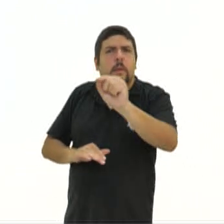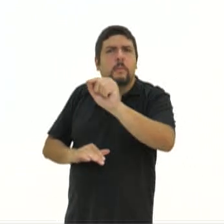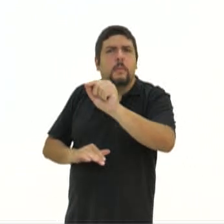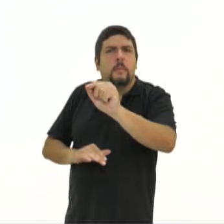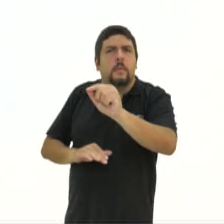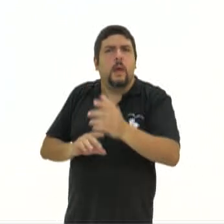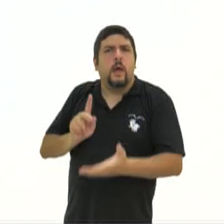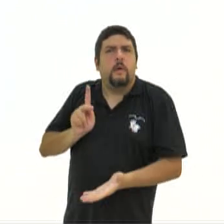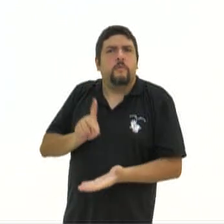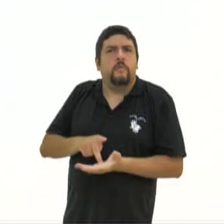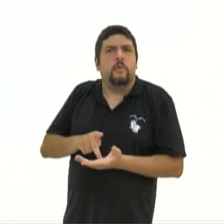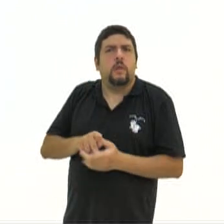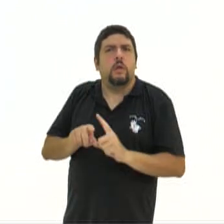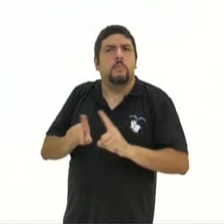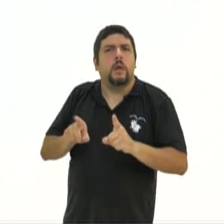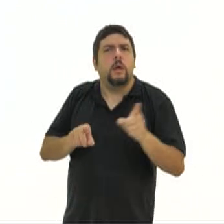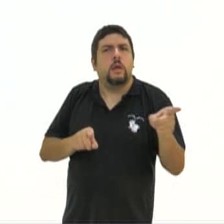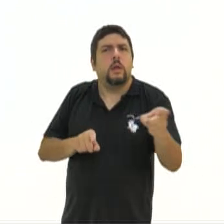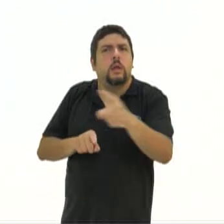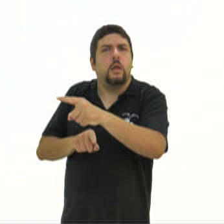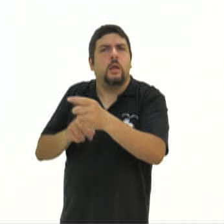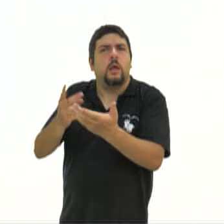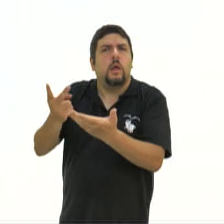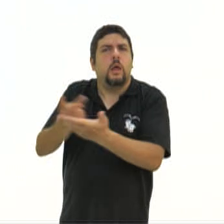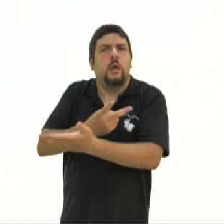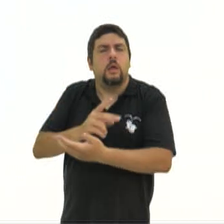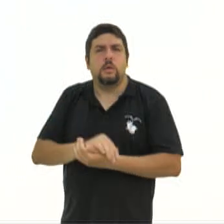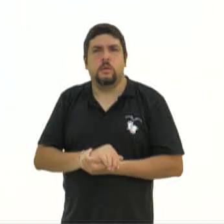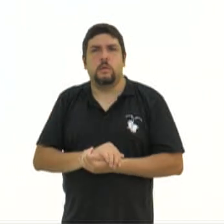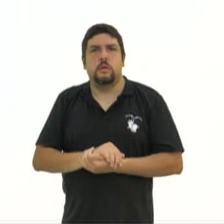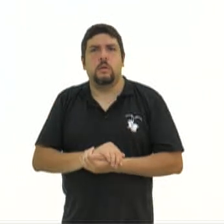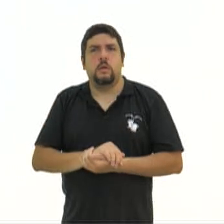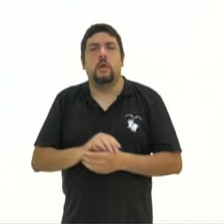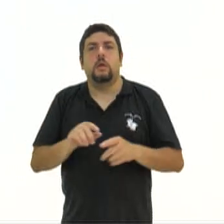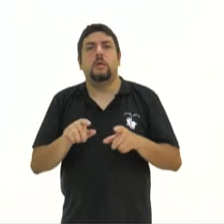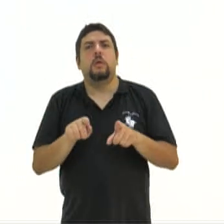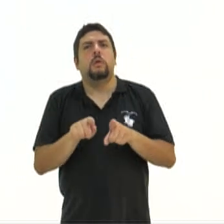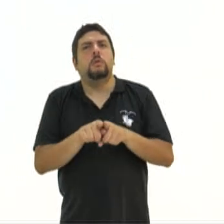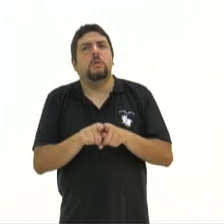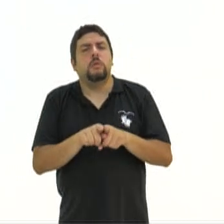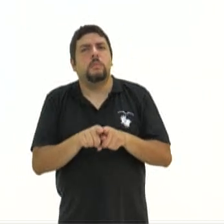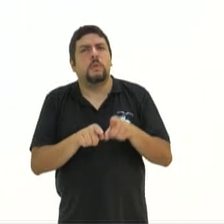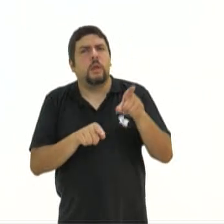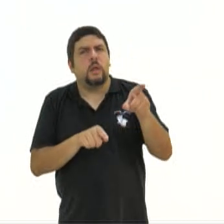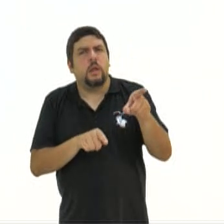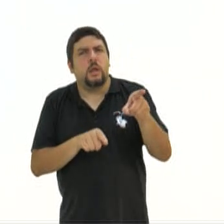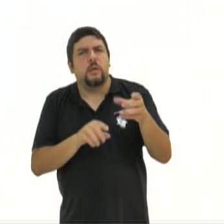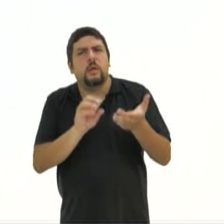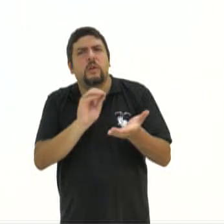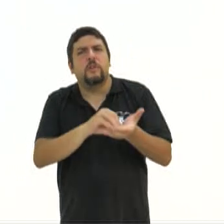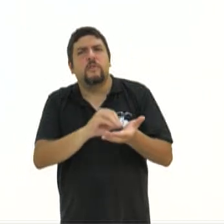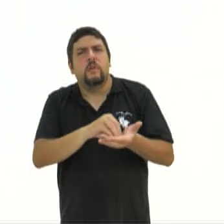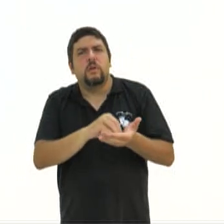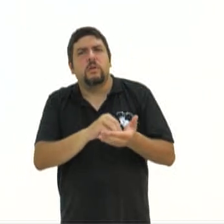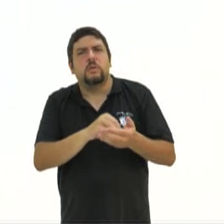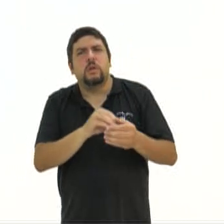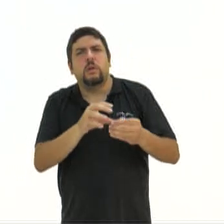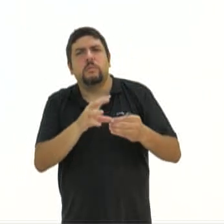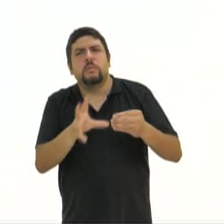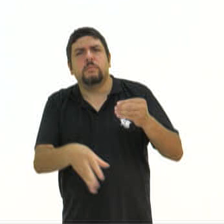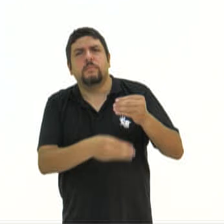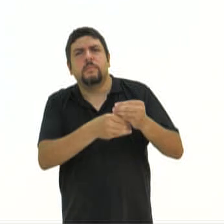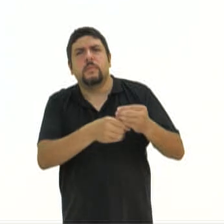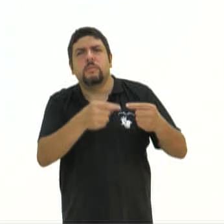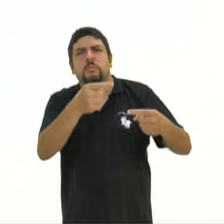equivocadas e de que aquilo que, mais tarde, estabeleci em princípios tão mal fundamentados só podia ser